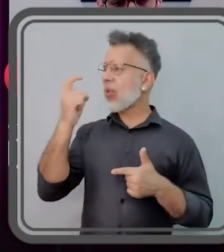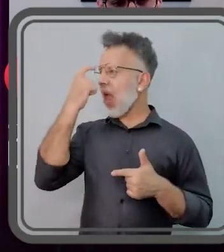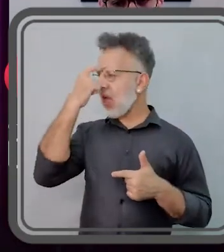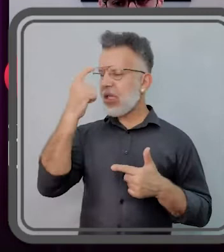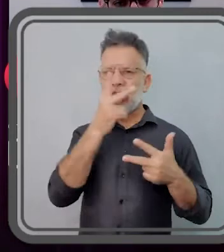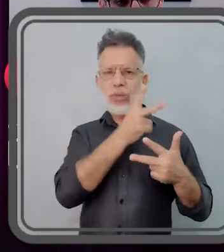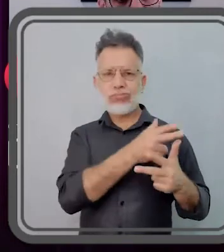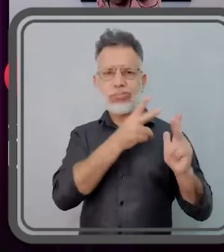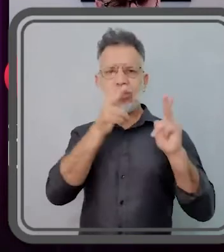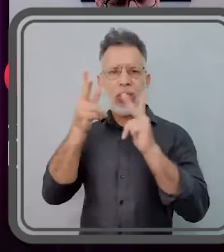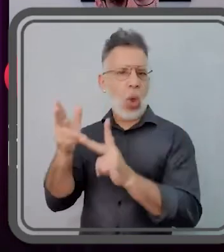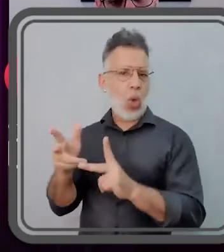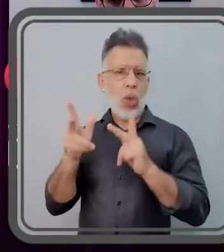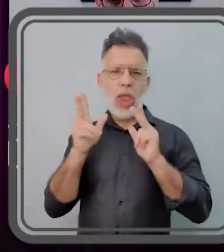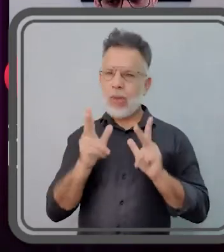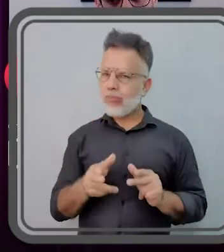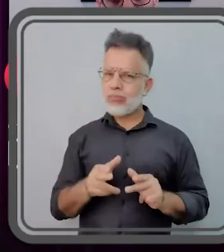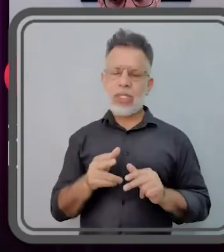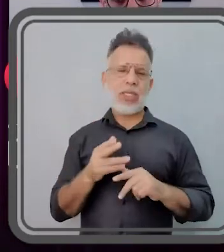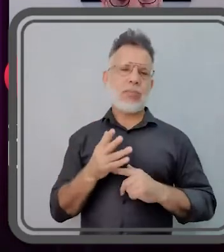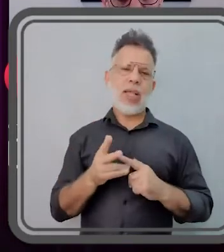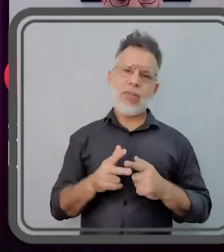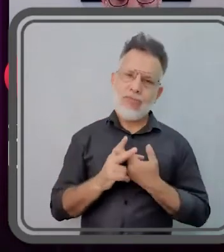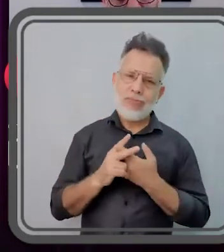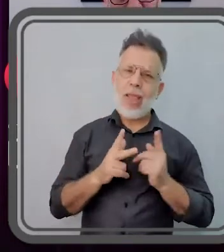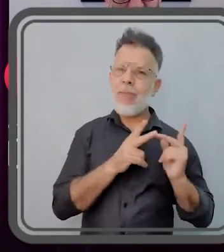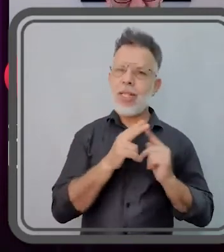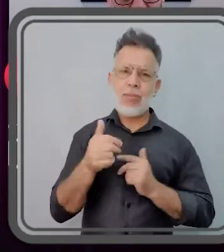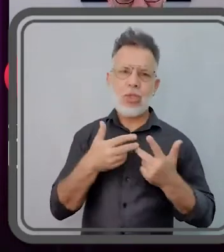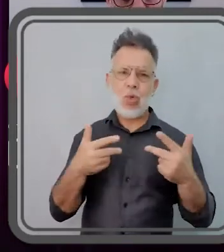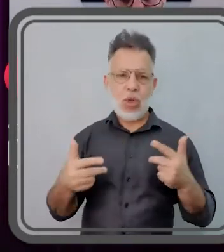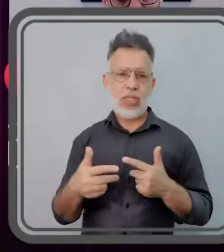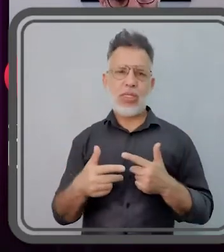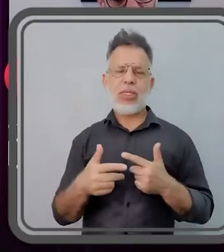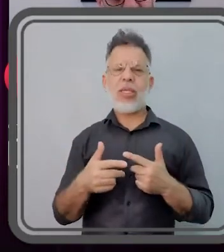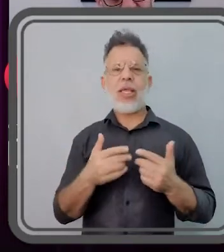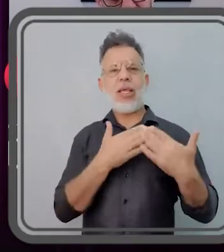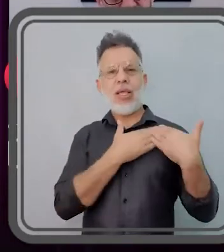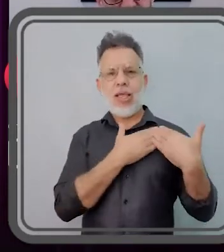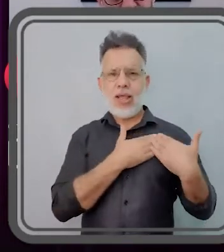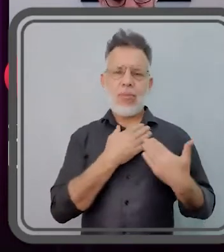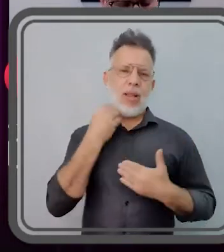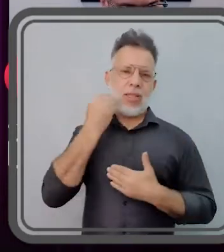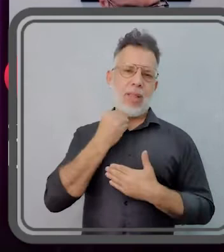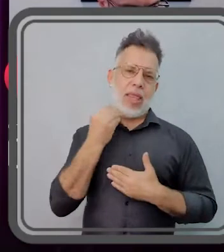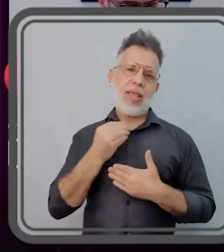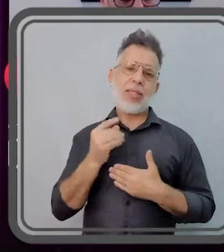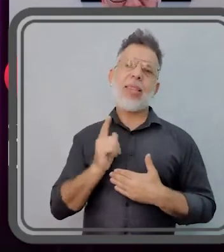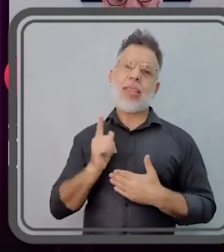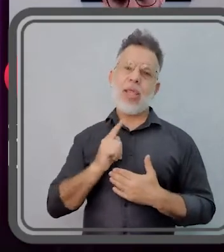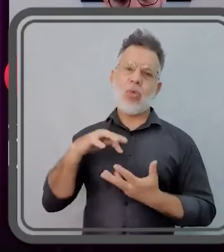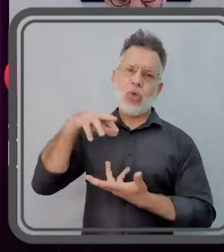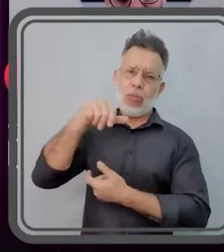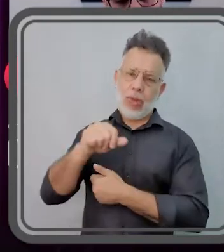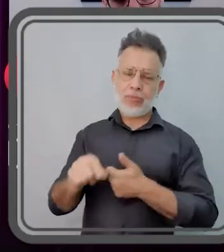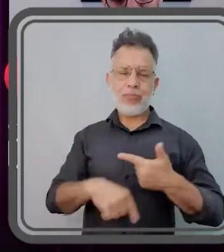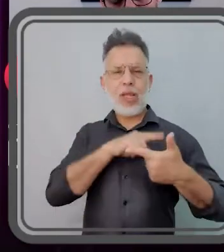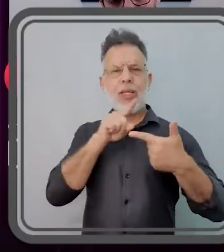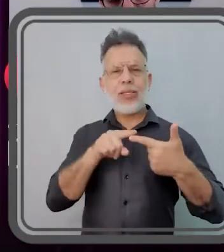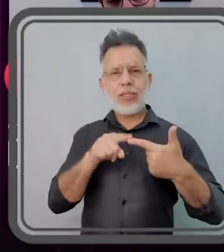perceber mesmas ferramentas, mesmas coisas para fazer uma experiência global. Segundo